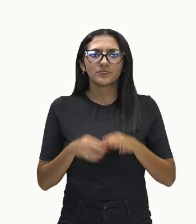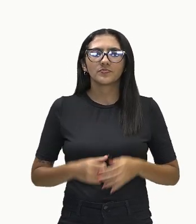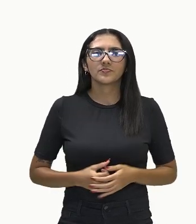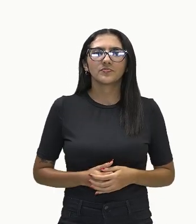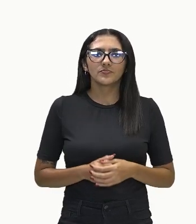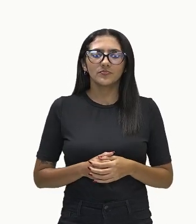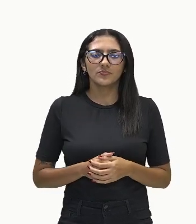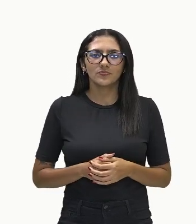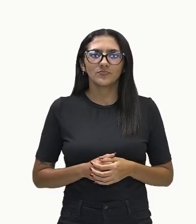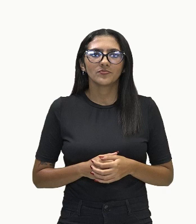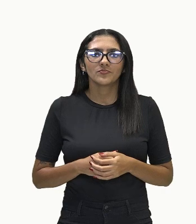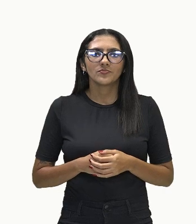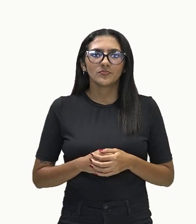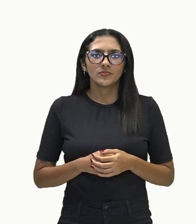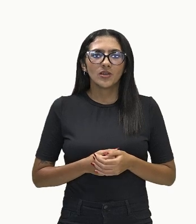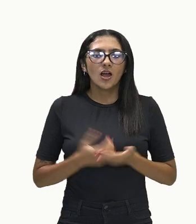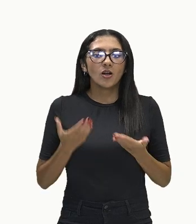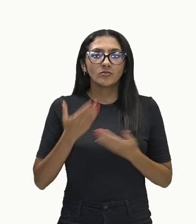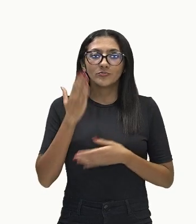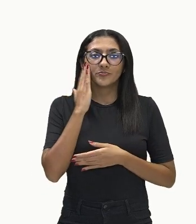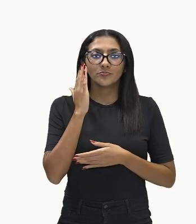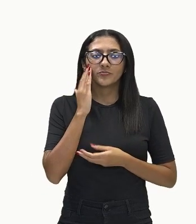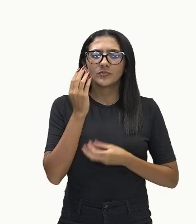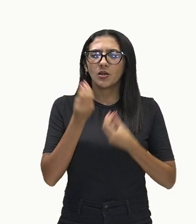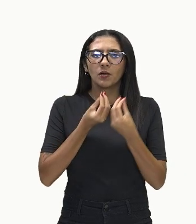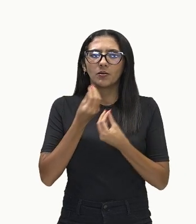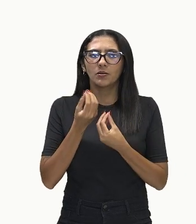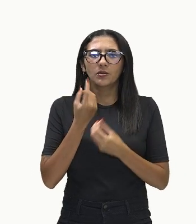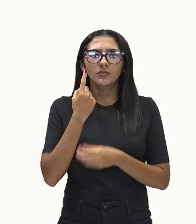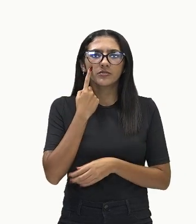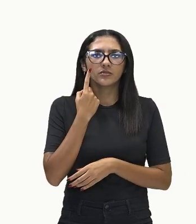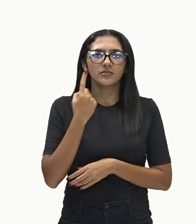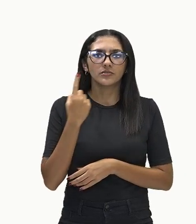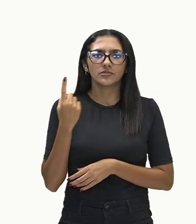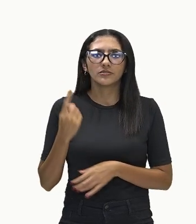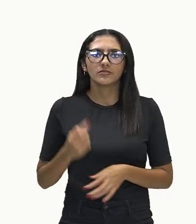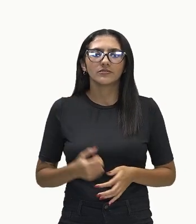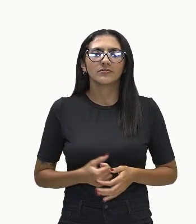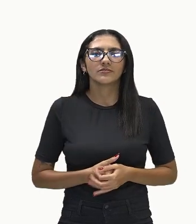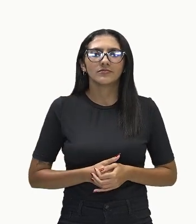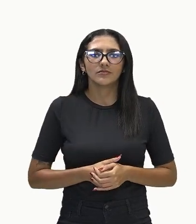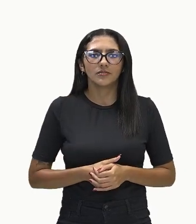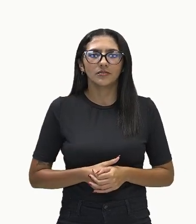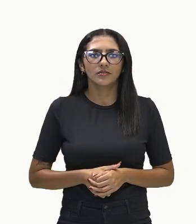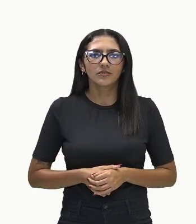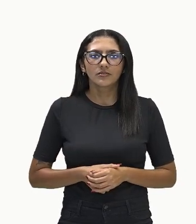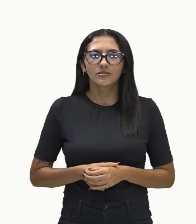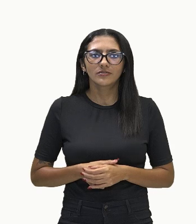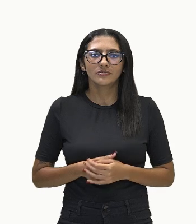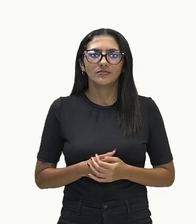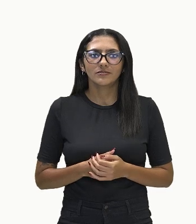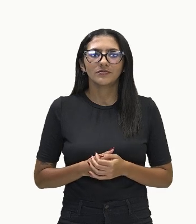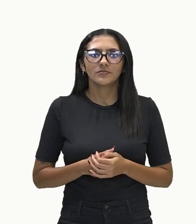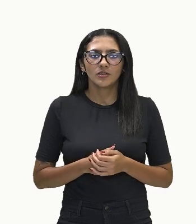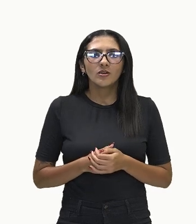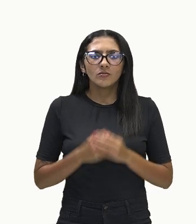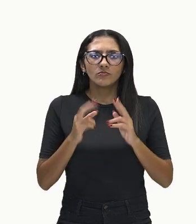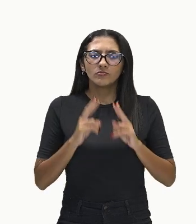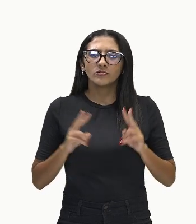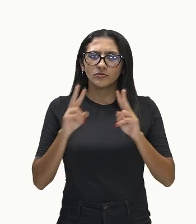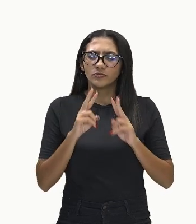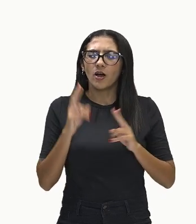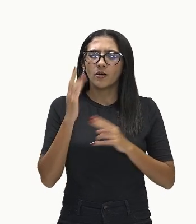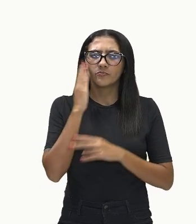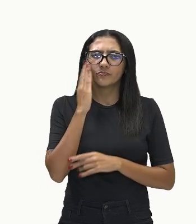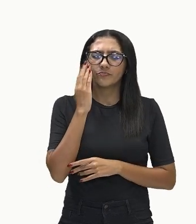entender melhor como essas microvilosidades e assim assimilar a sua função.